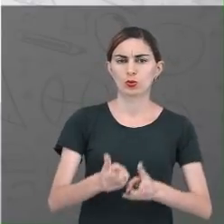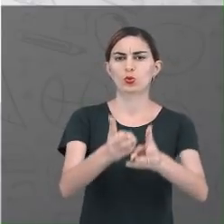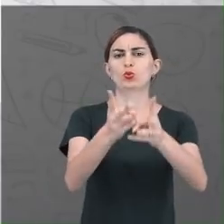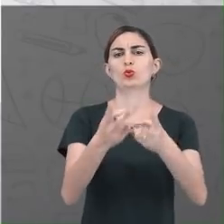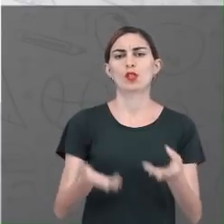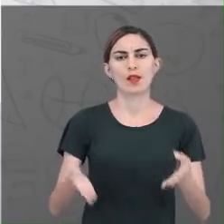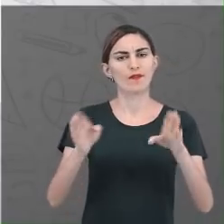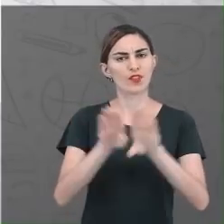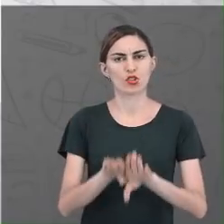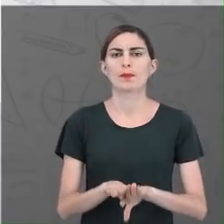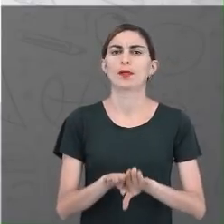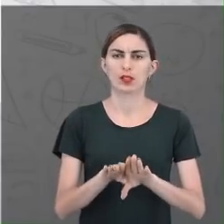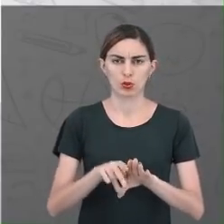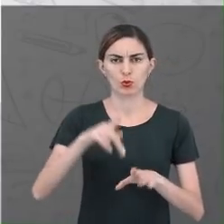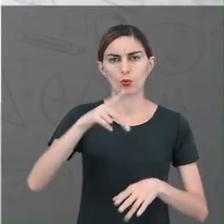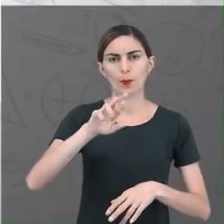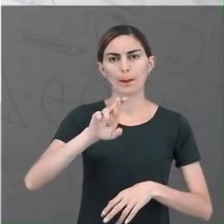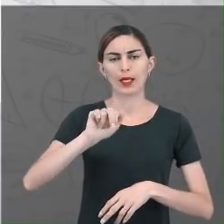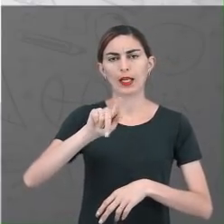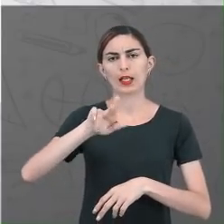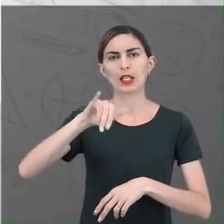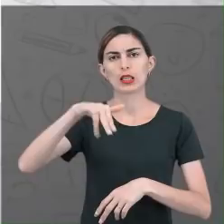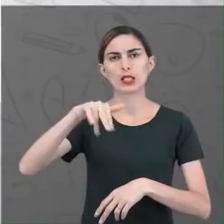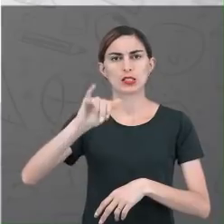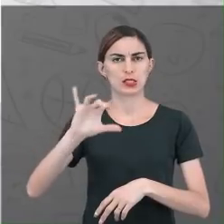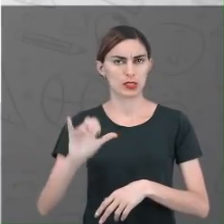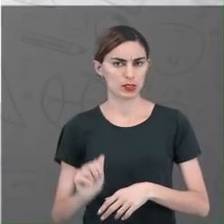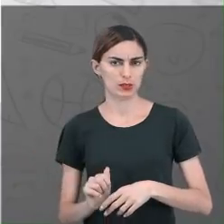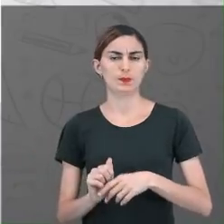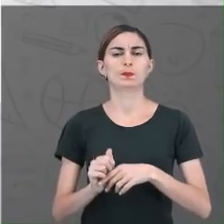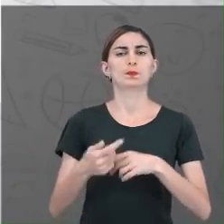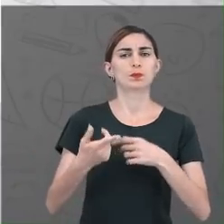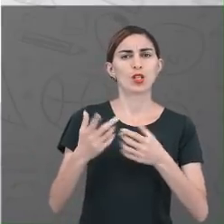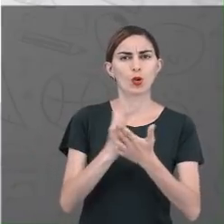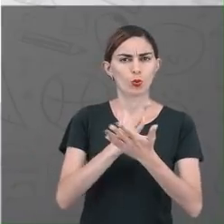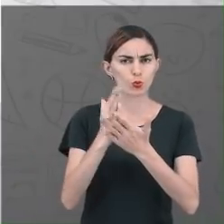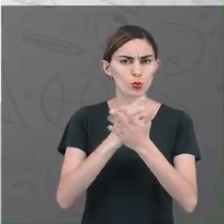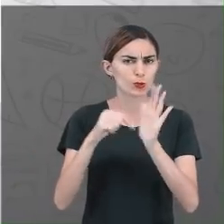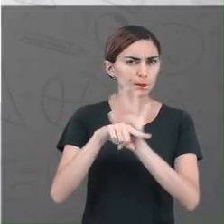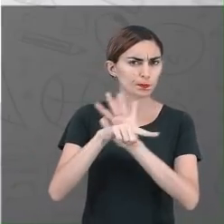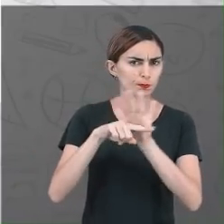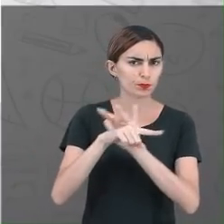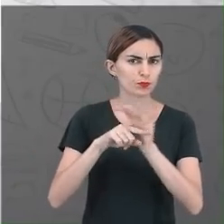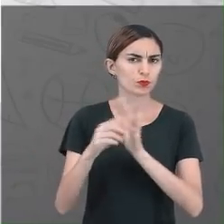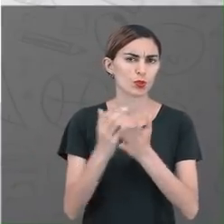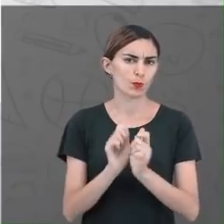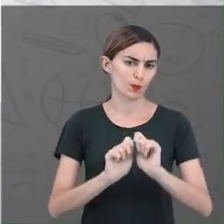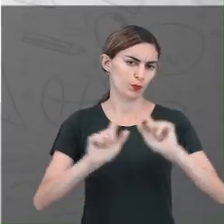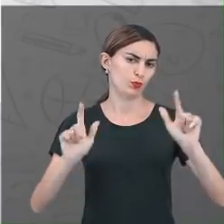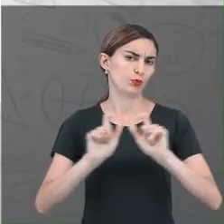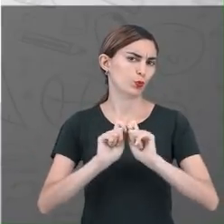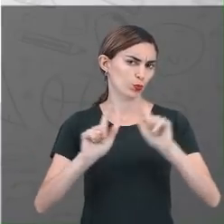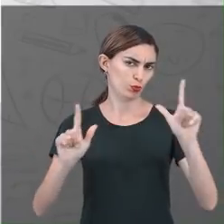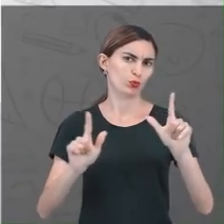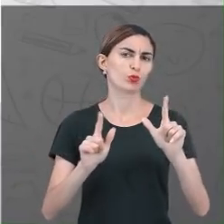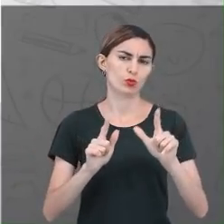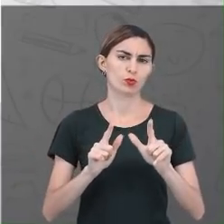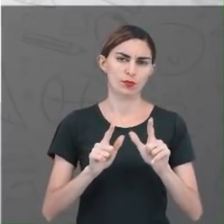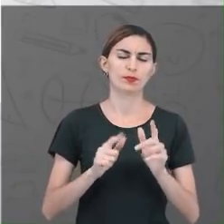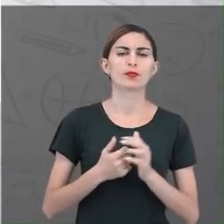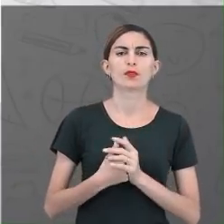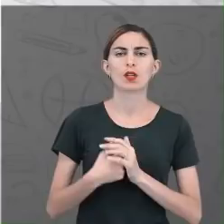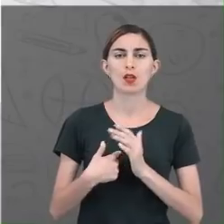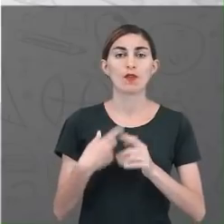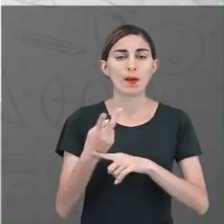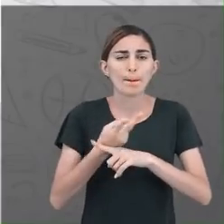e fechamento. Eu agora vou tentar analisar alguns ambientes que eu separei aqui, segundo esses princípios. Então, a gente